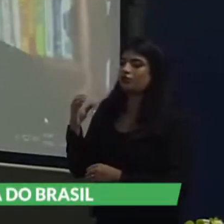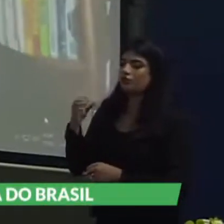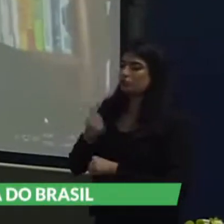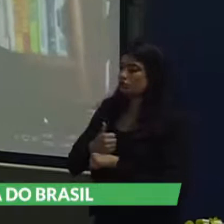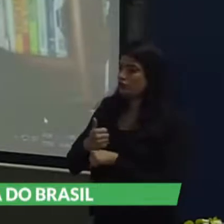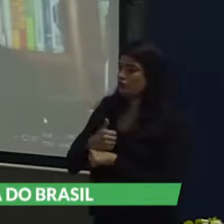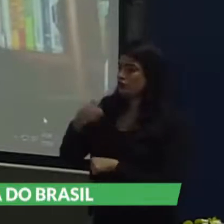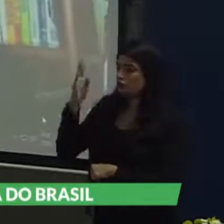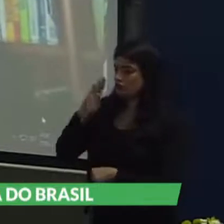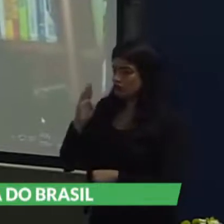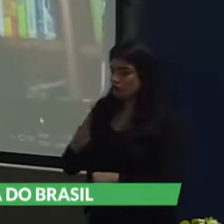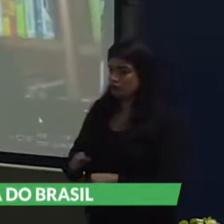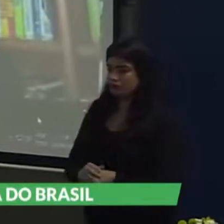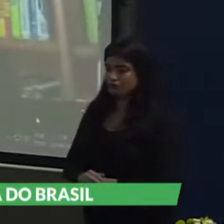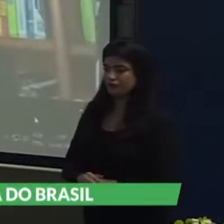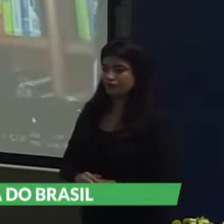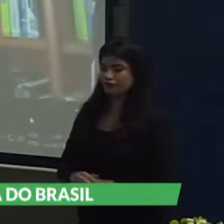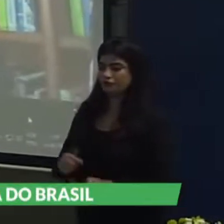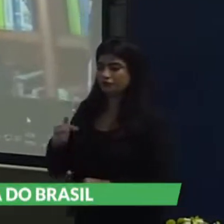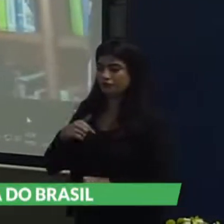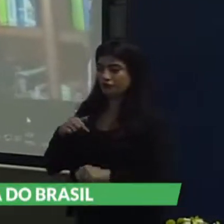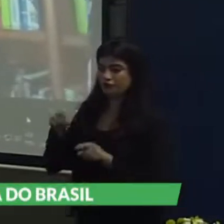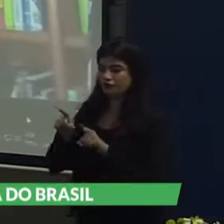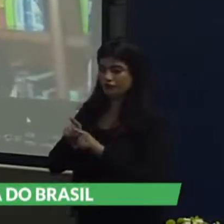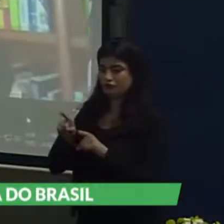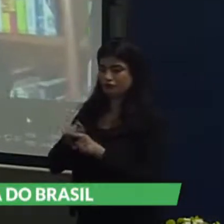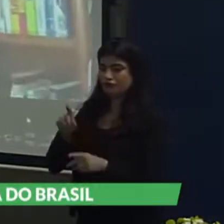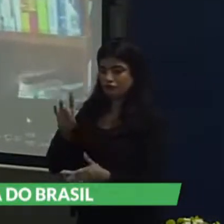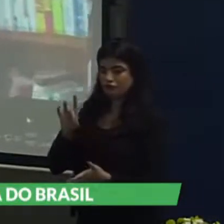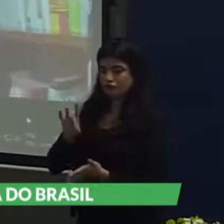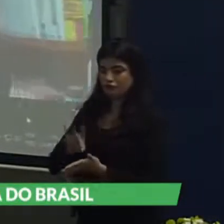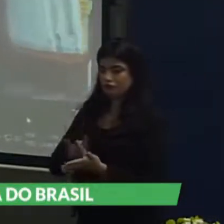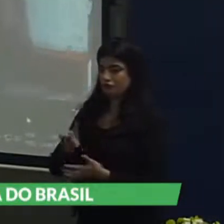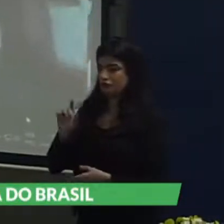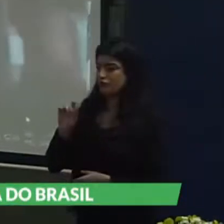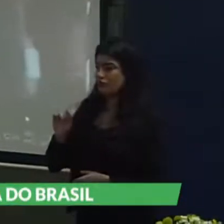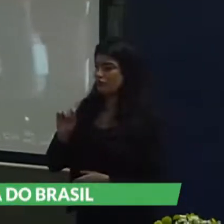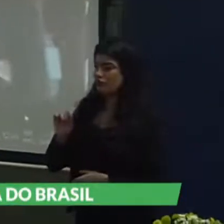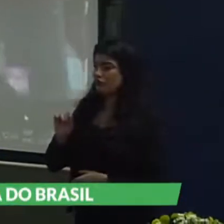Brasil. Eu, de fato,